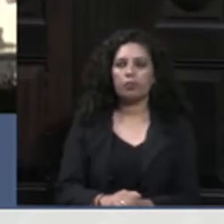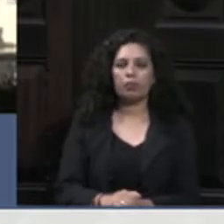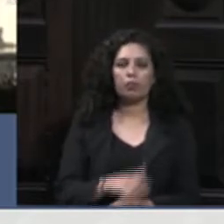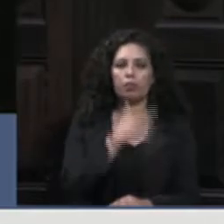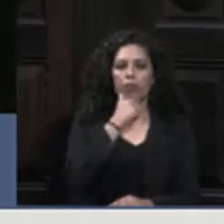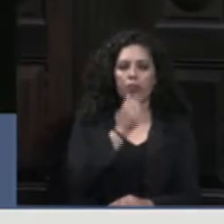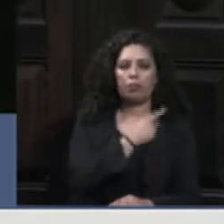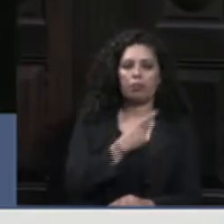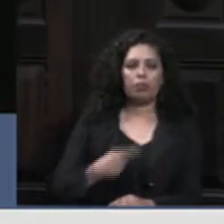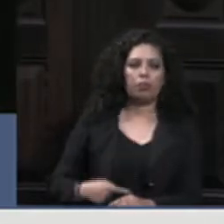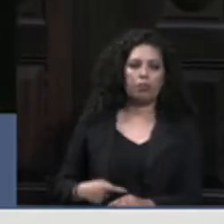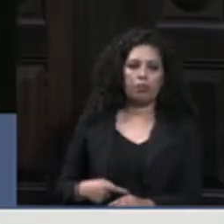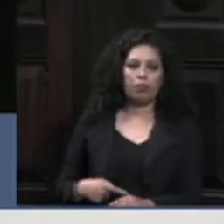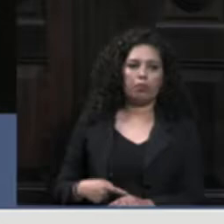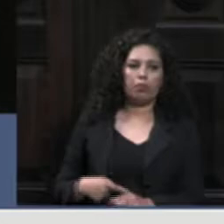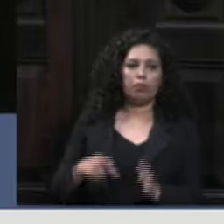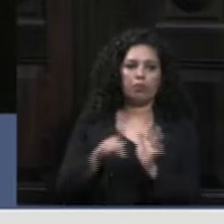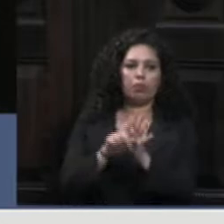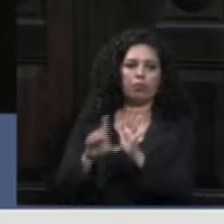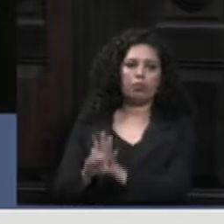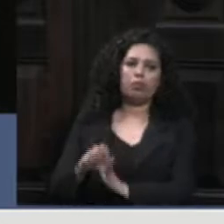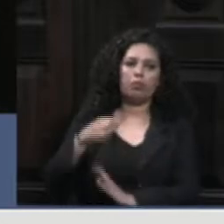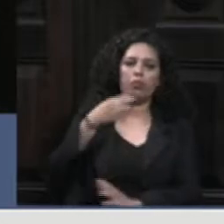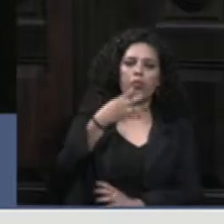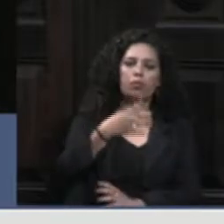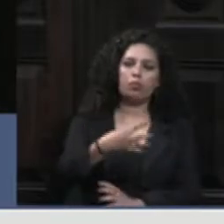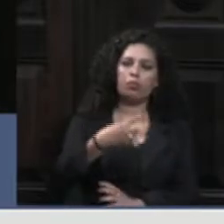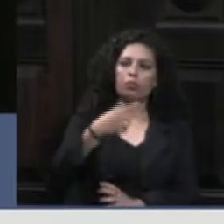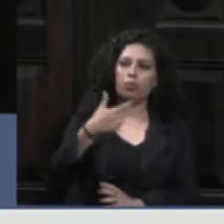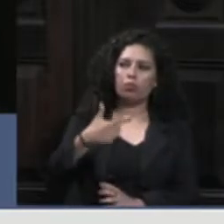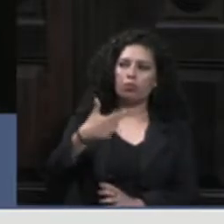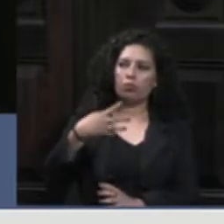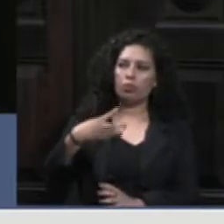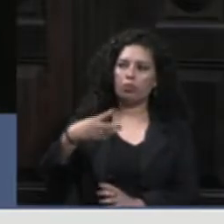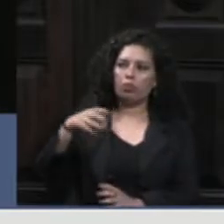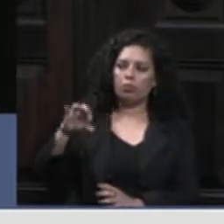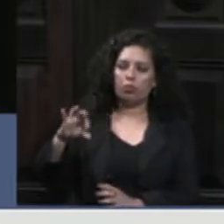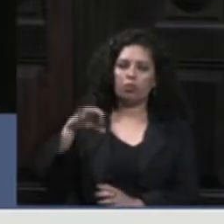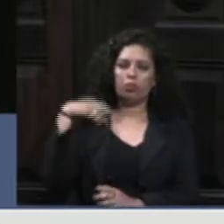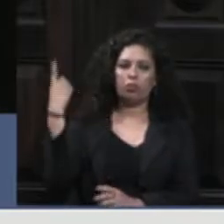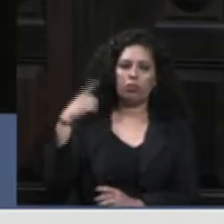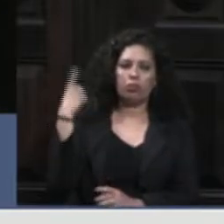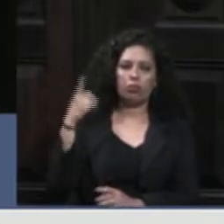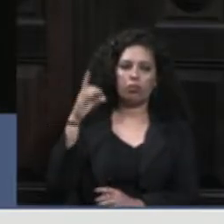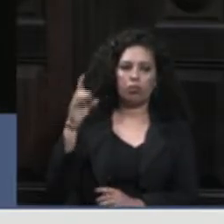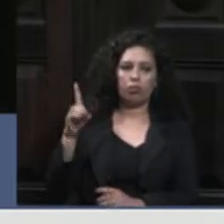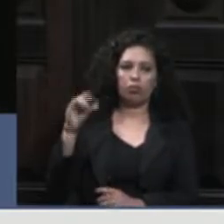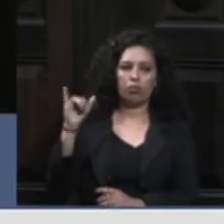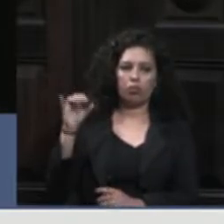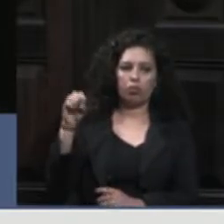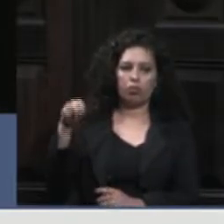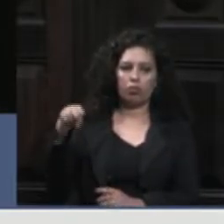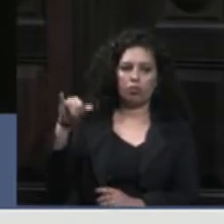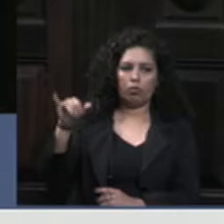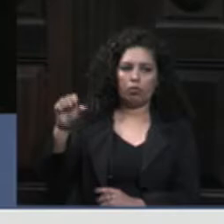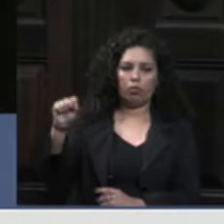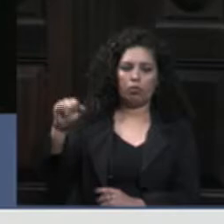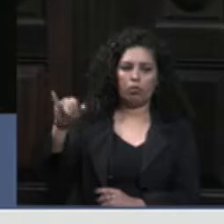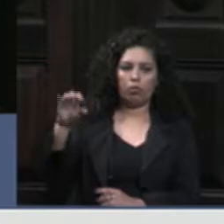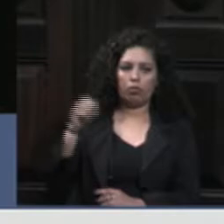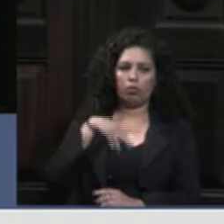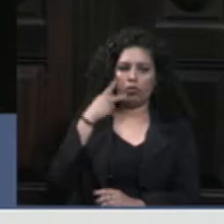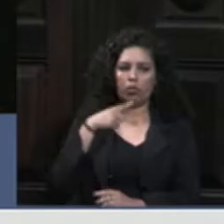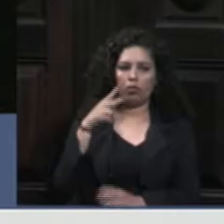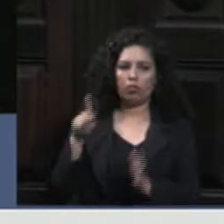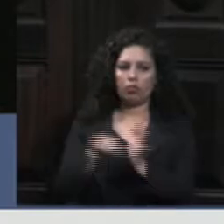Senhor presidente, PL 4249, de autoria do deputado Dionísio Lins, que considera como